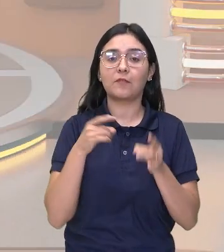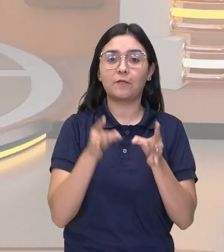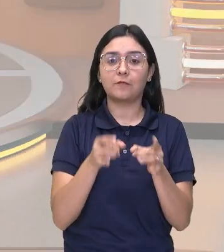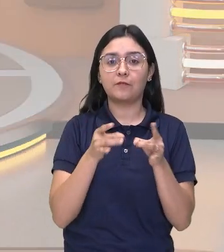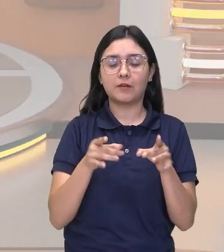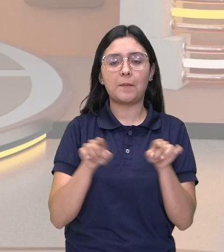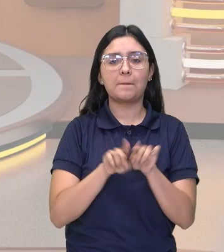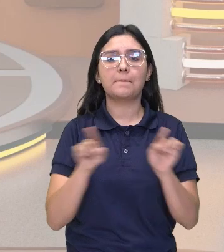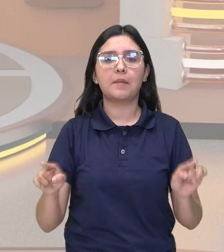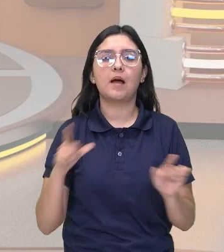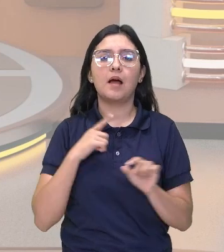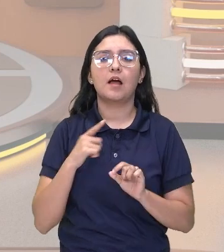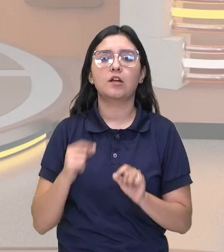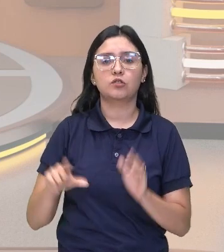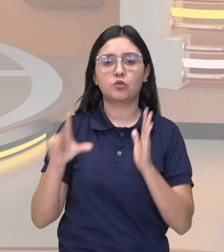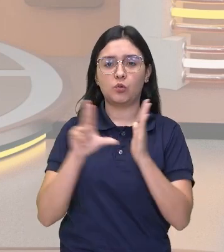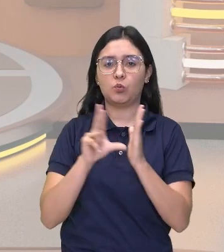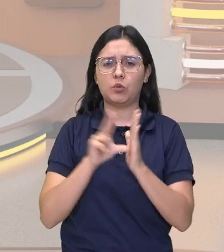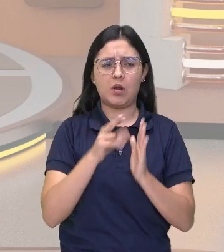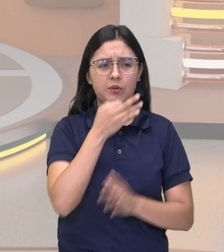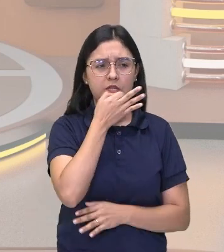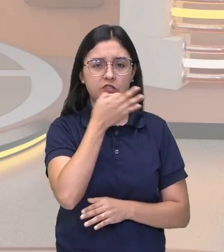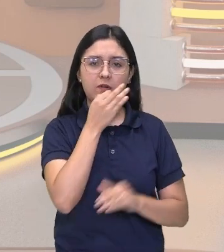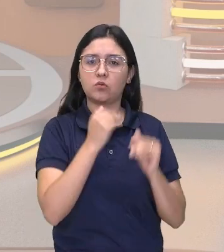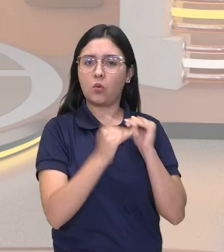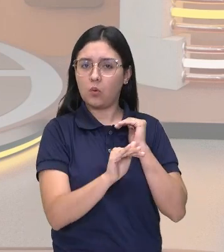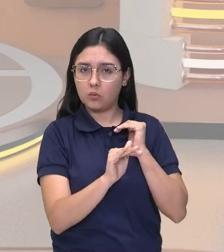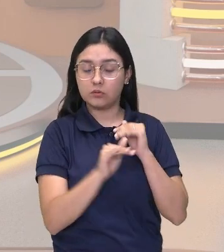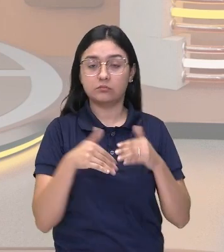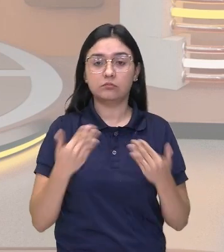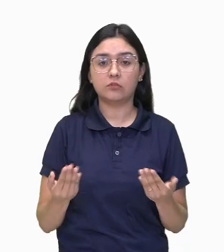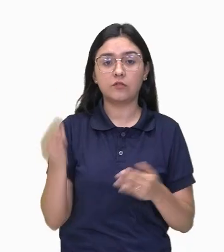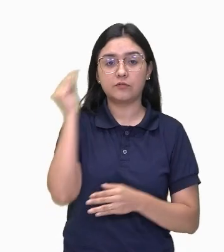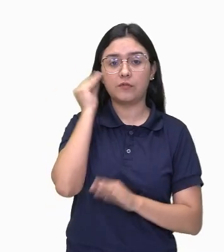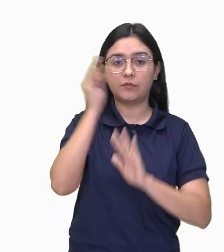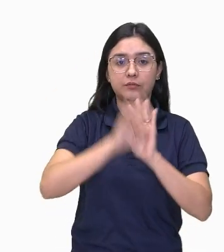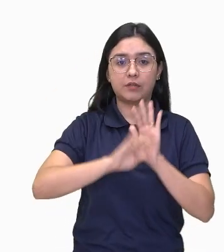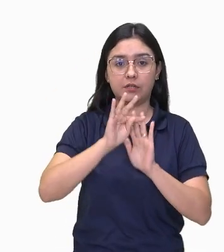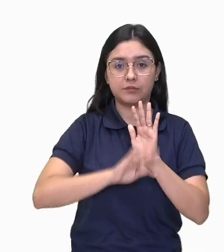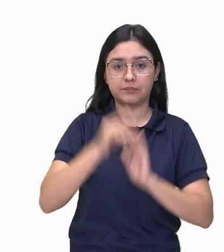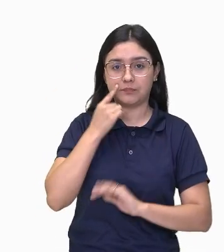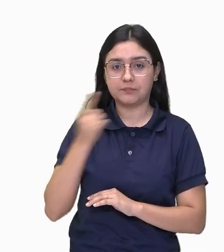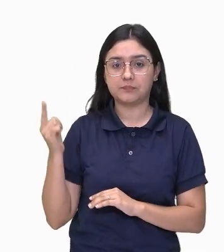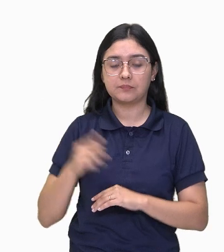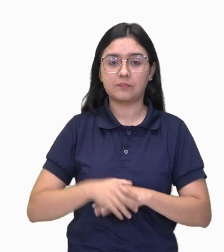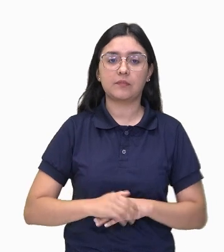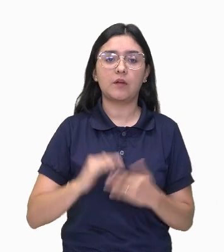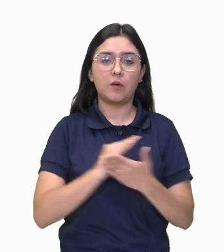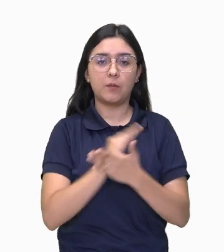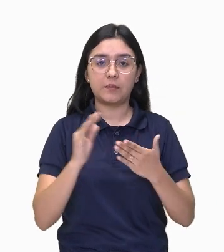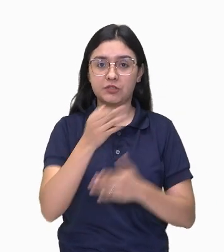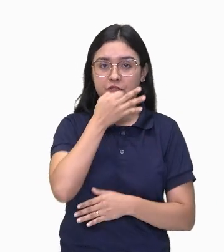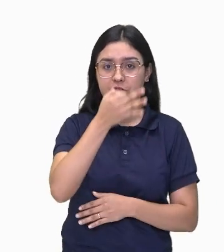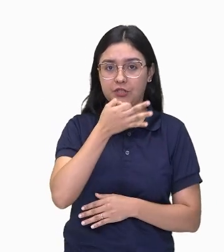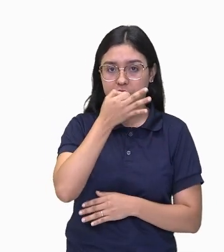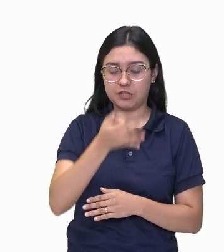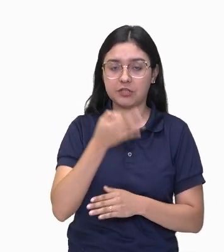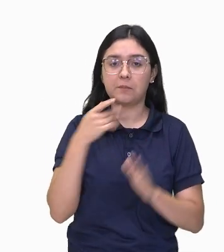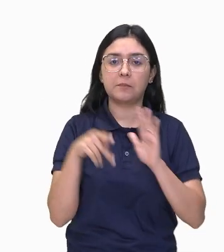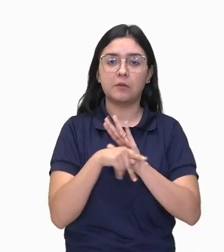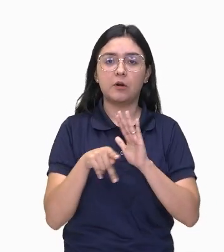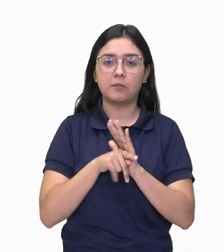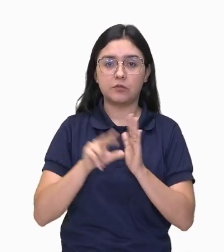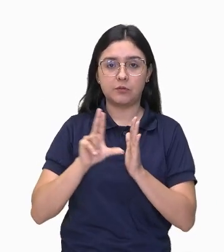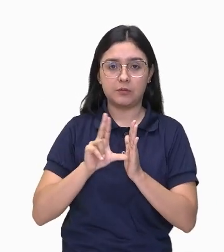duramente criticadas pelo Martinho Lutero. Vamos então verificar no texto algumas das críticas mais ferrenhas do